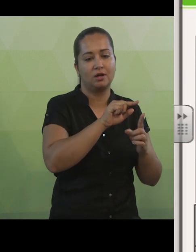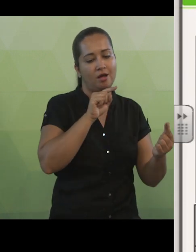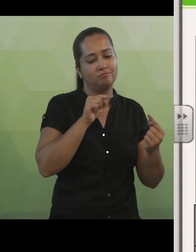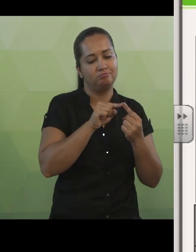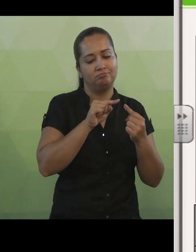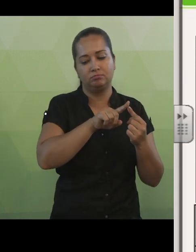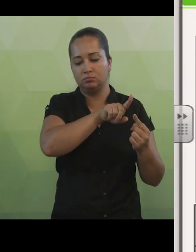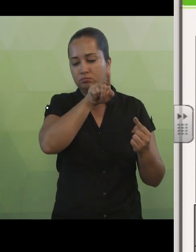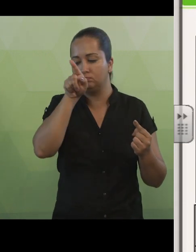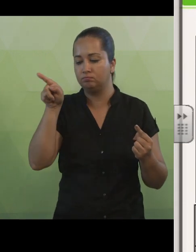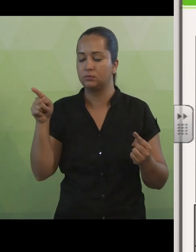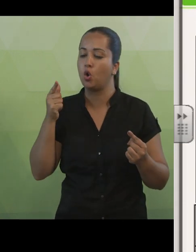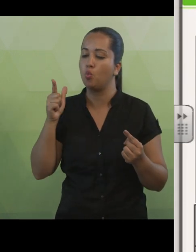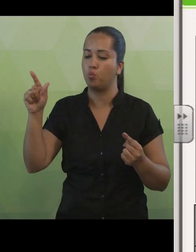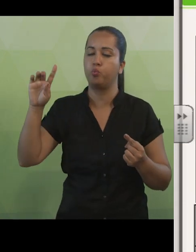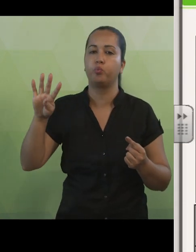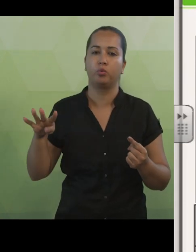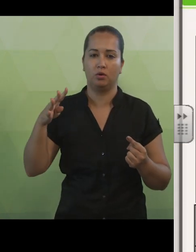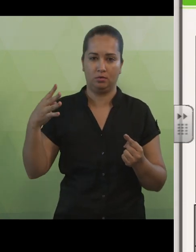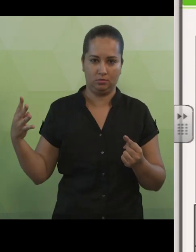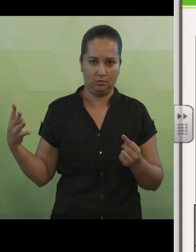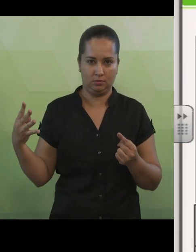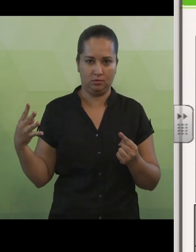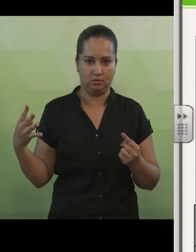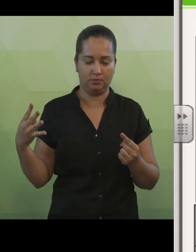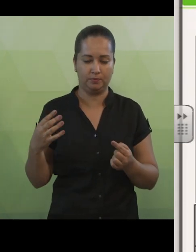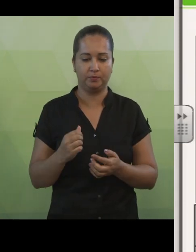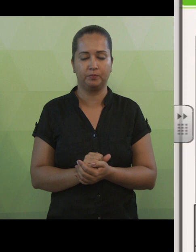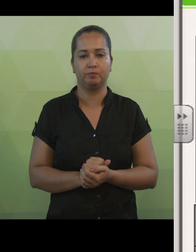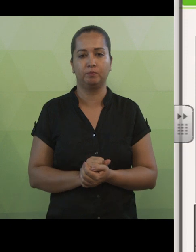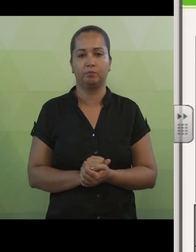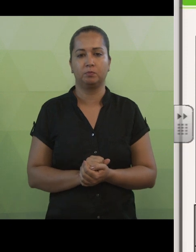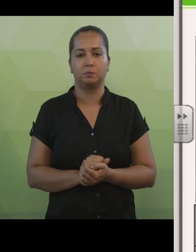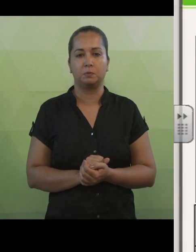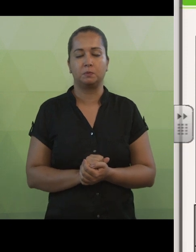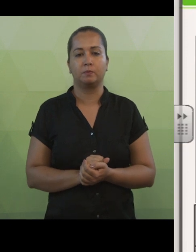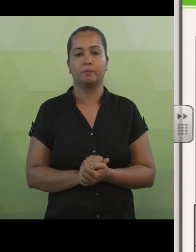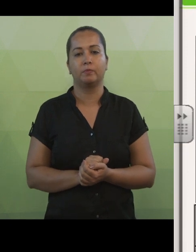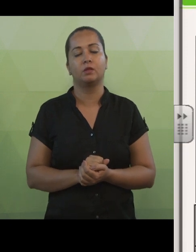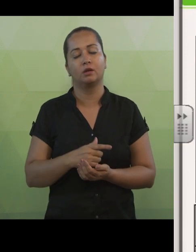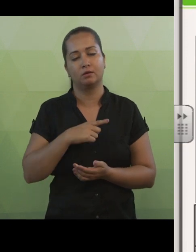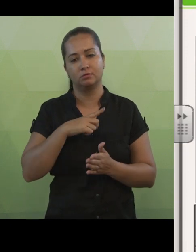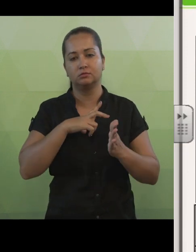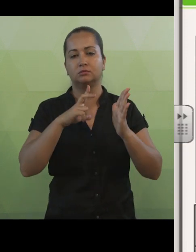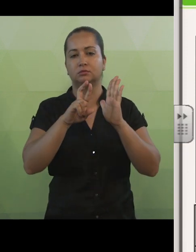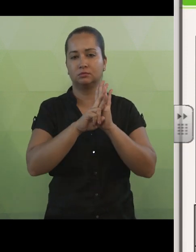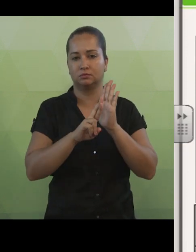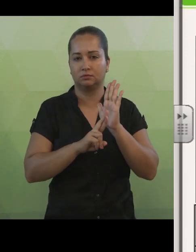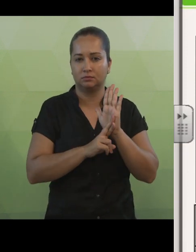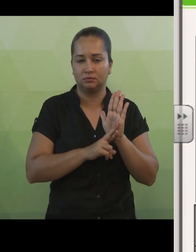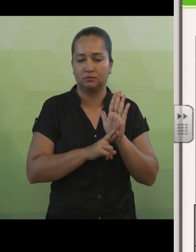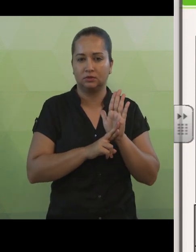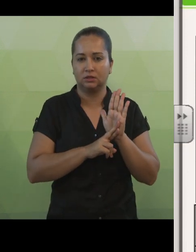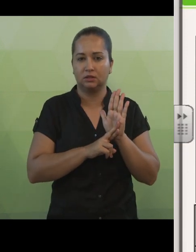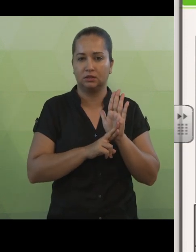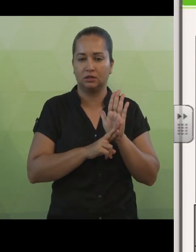curso, lá a chave código curso. Então, a restrição foreign key é